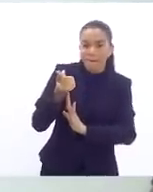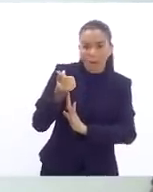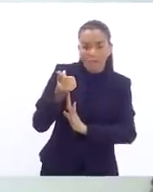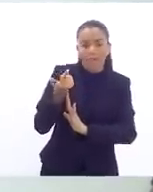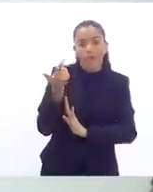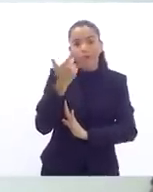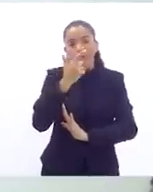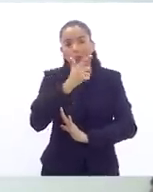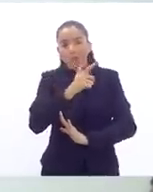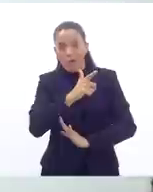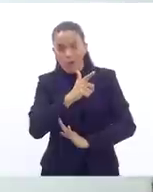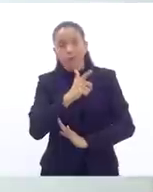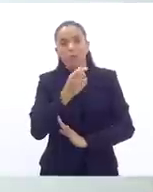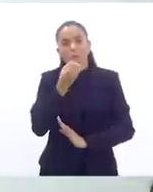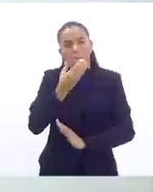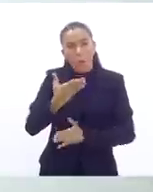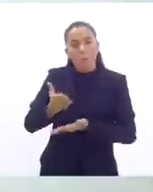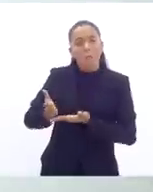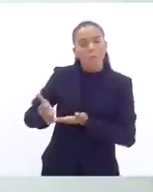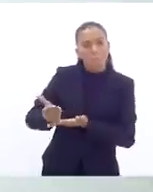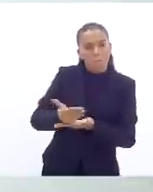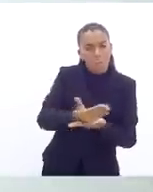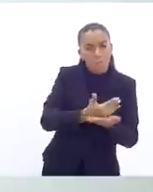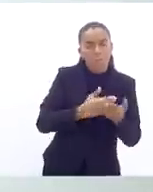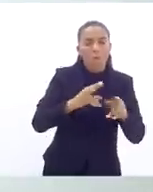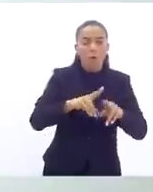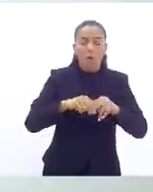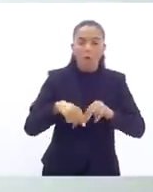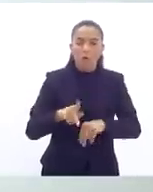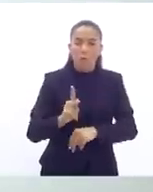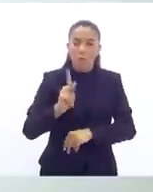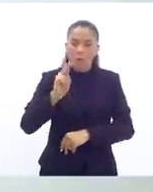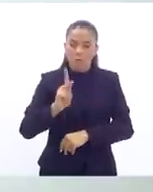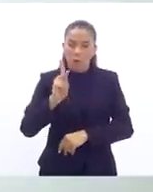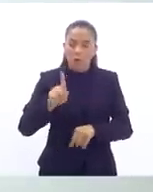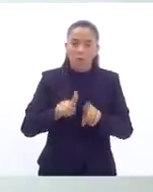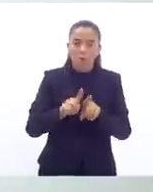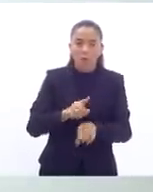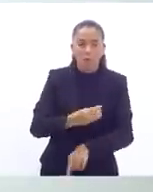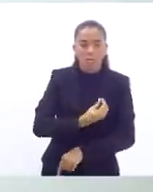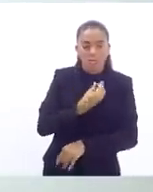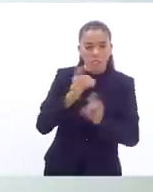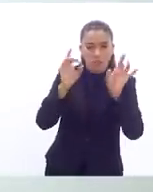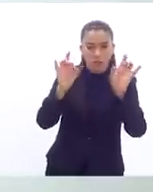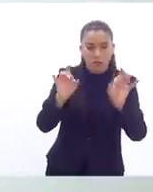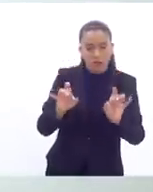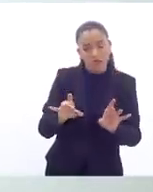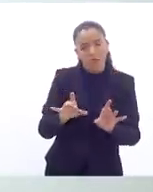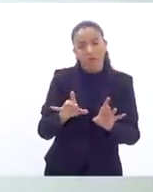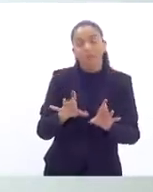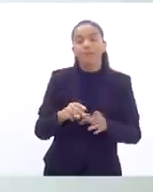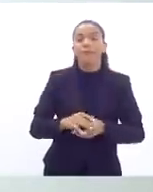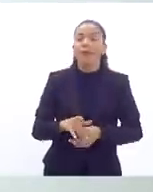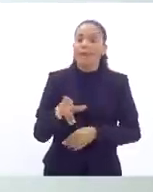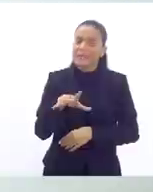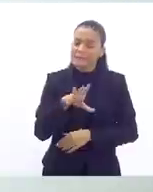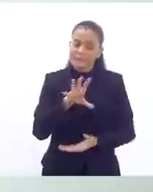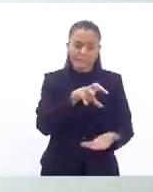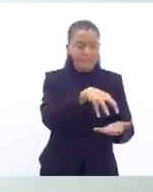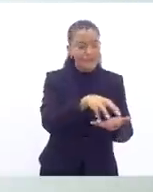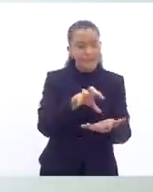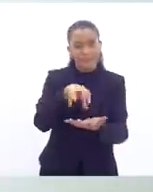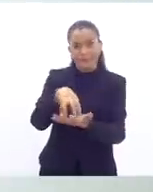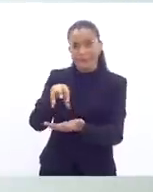conseguir né uma boa arrecadação com root de petróleo e participações especiais é inaceitável que esse setores